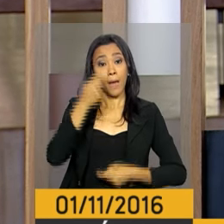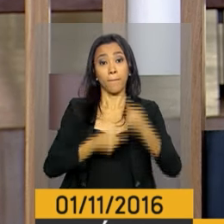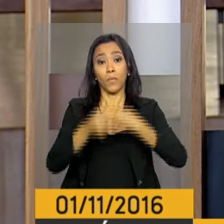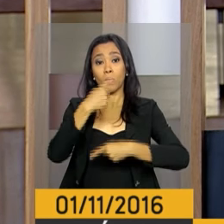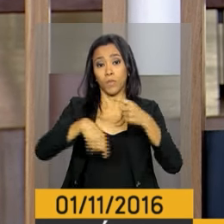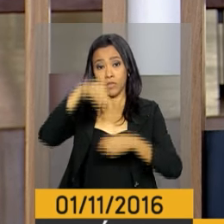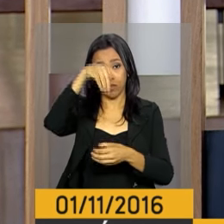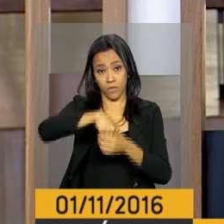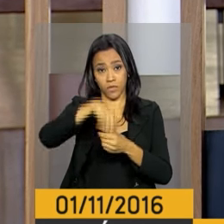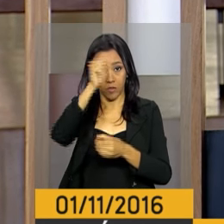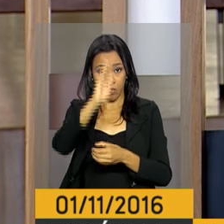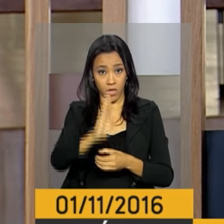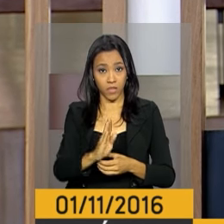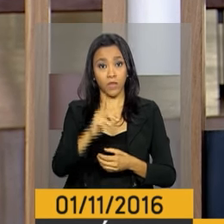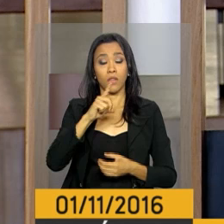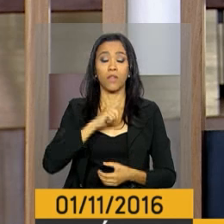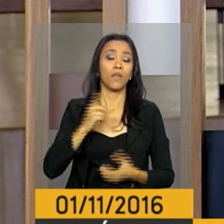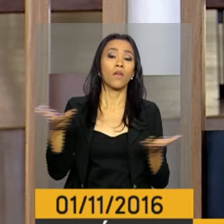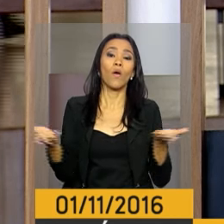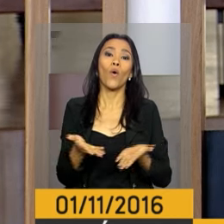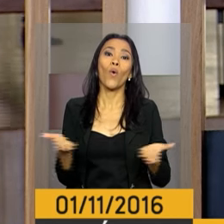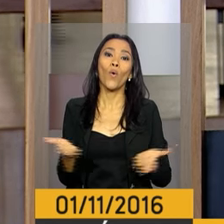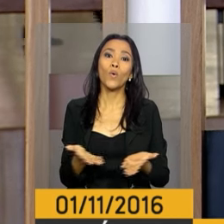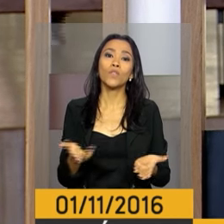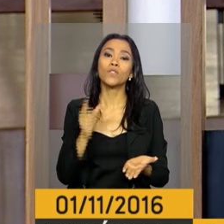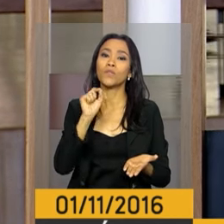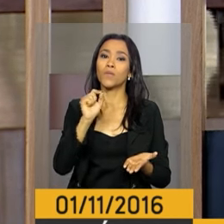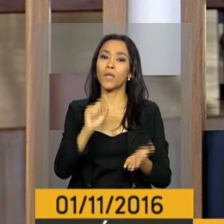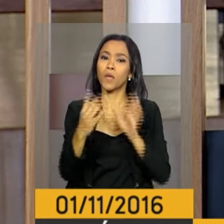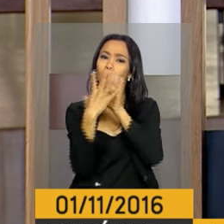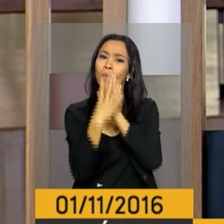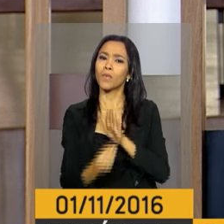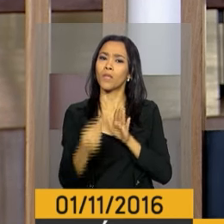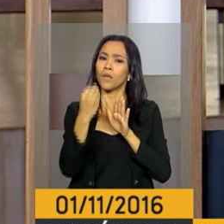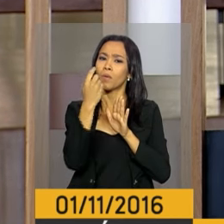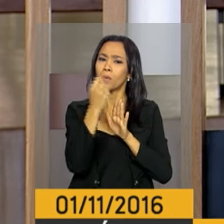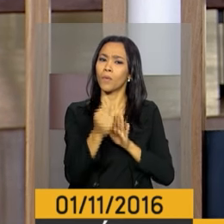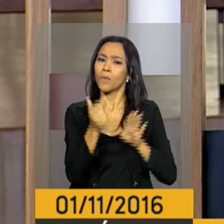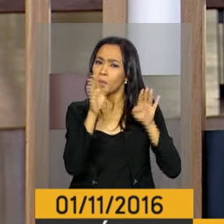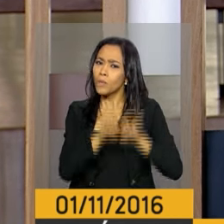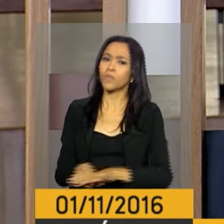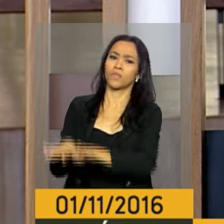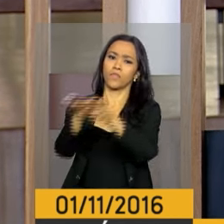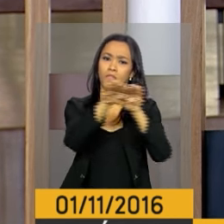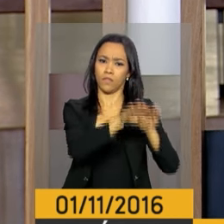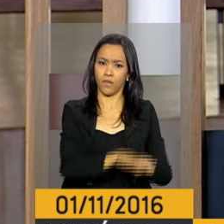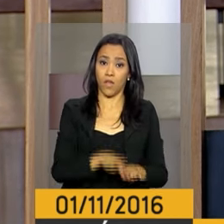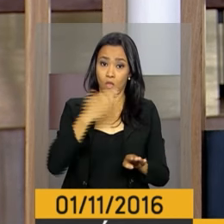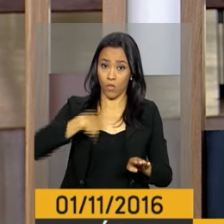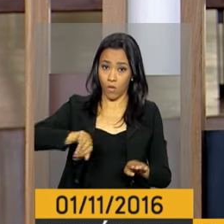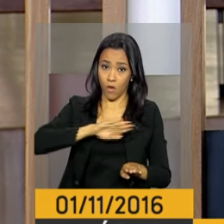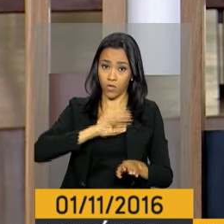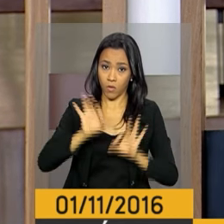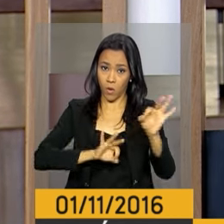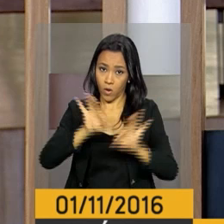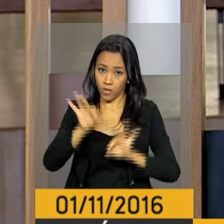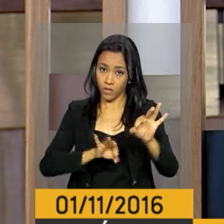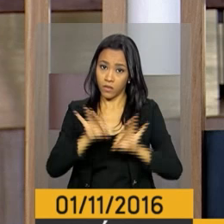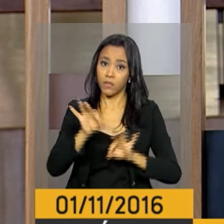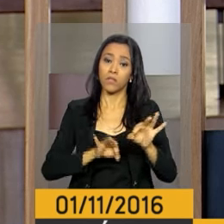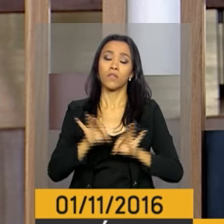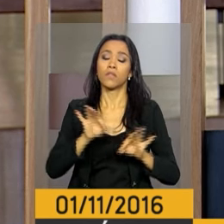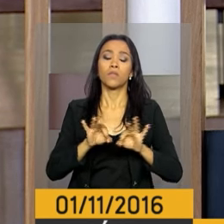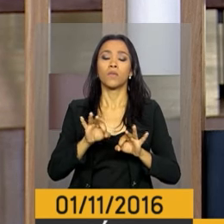brasileira tem hoje uma vocação universalista, ou seja, nós estamos universalizando as